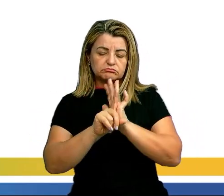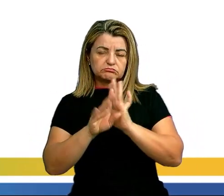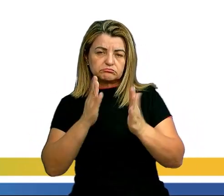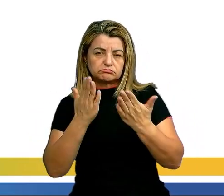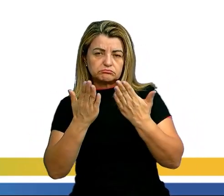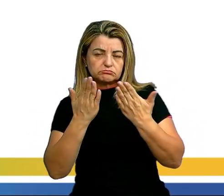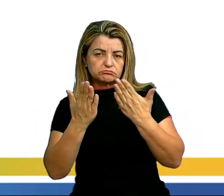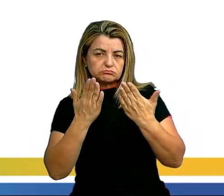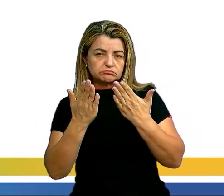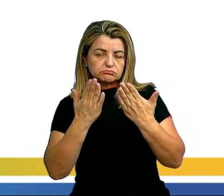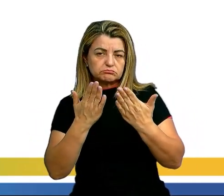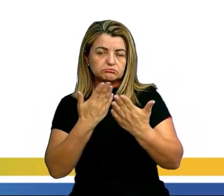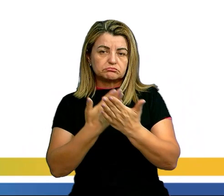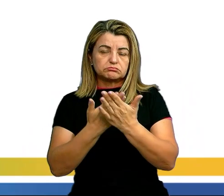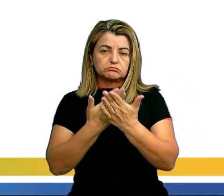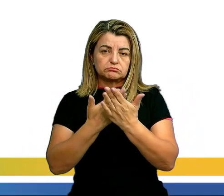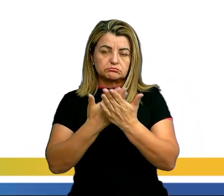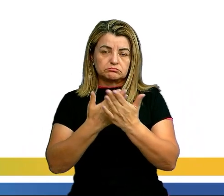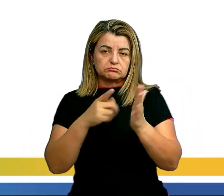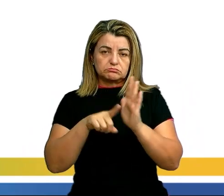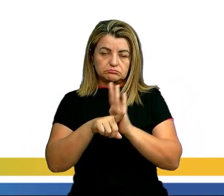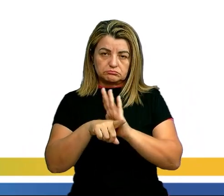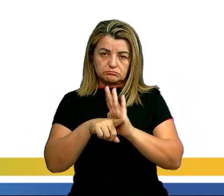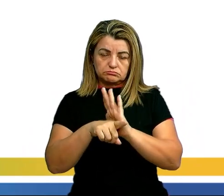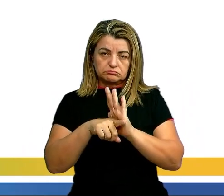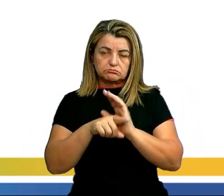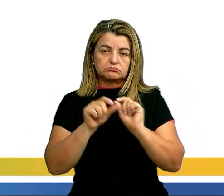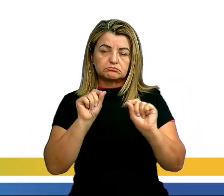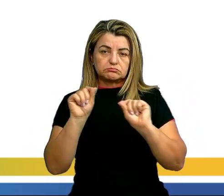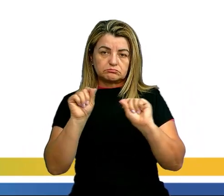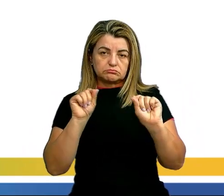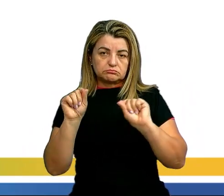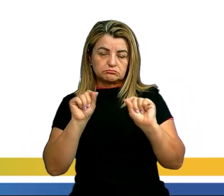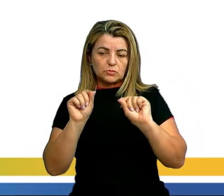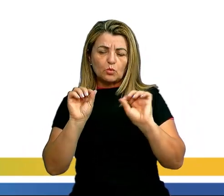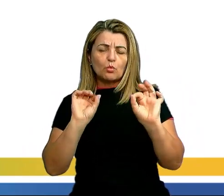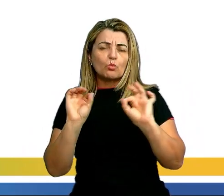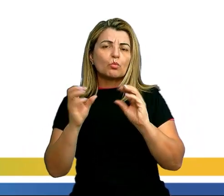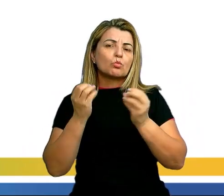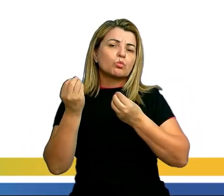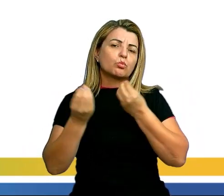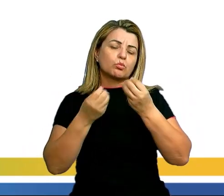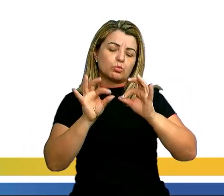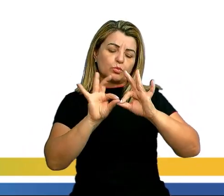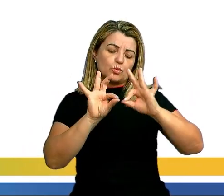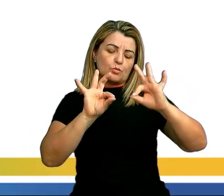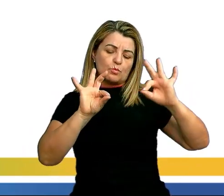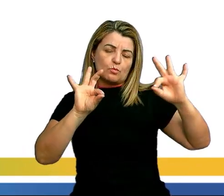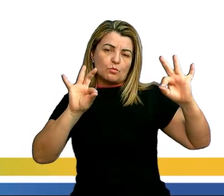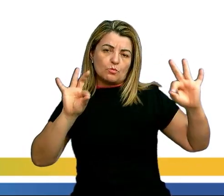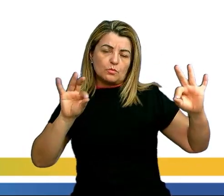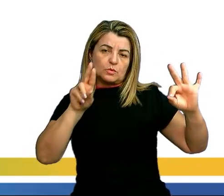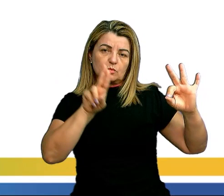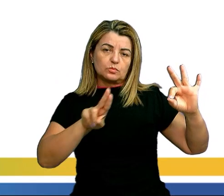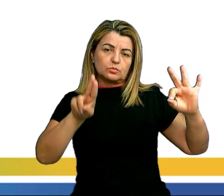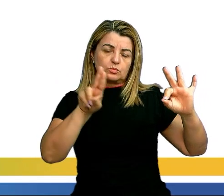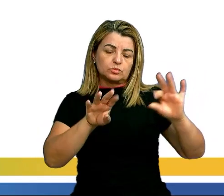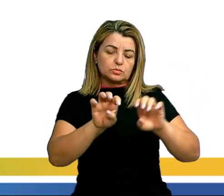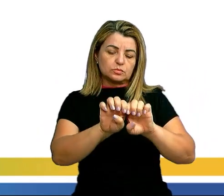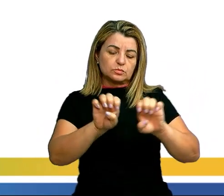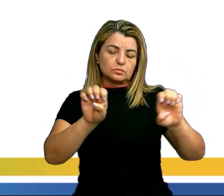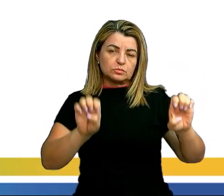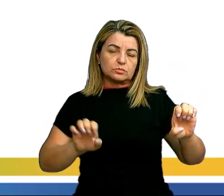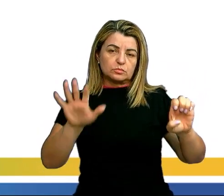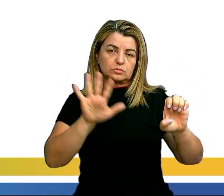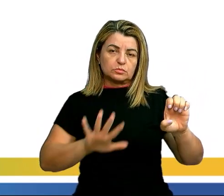Após ter sido estudada a fundo, foi possível descrever o comportamento de uma reta por meio de uma equação geral. A equação geral da